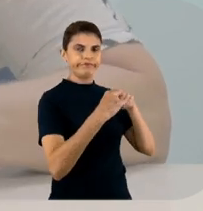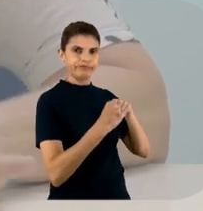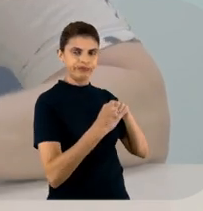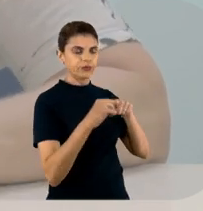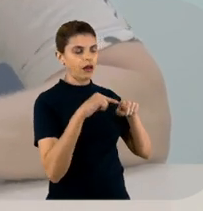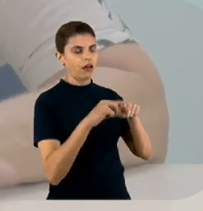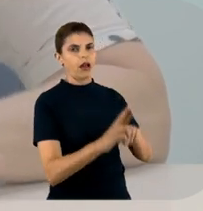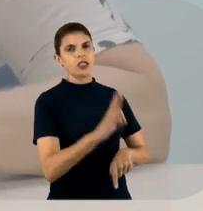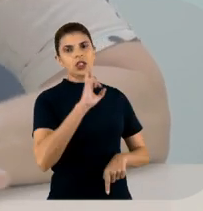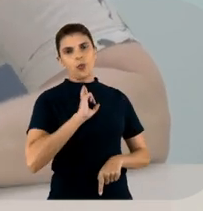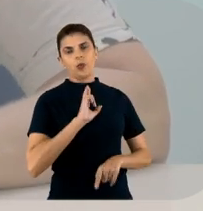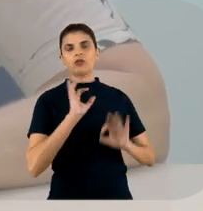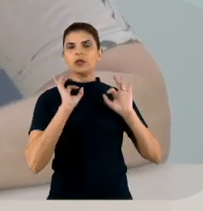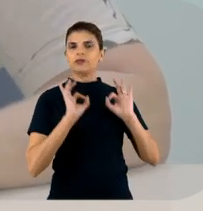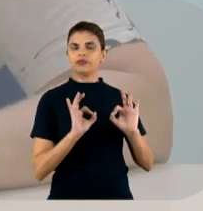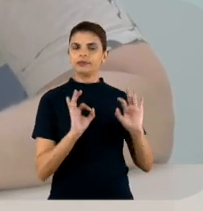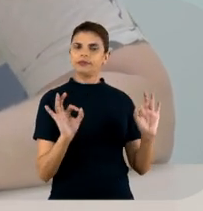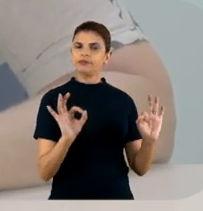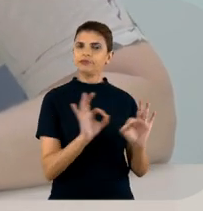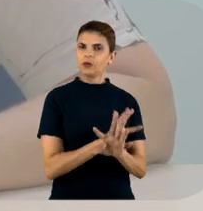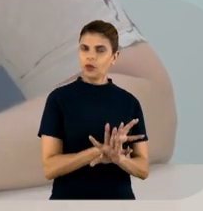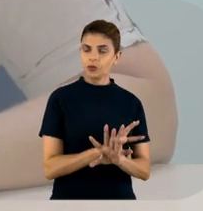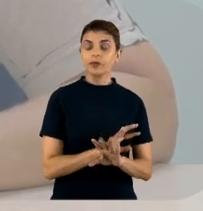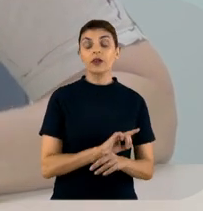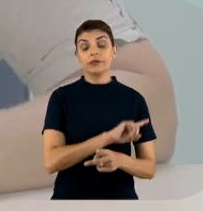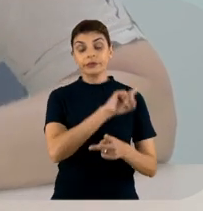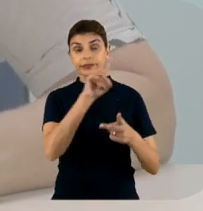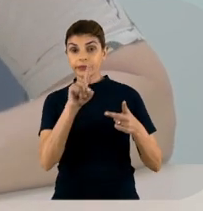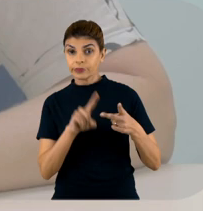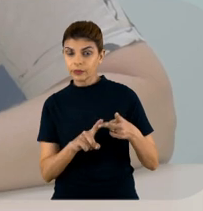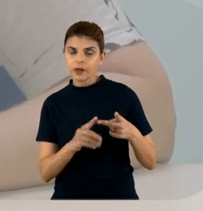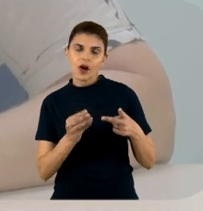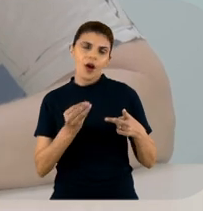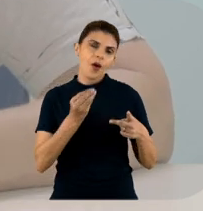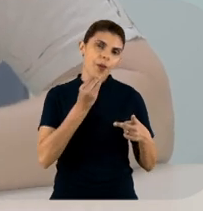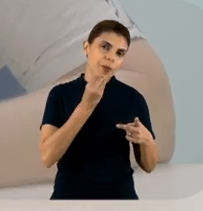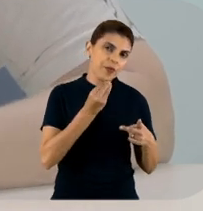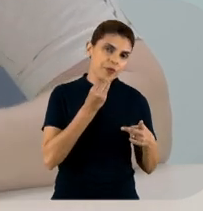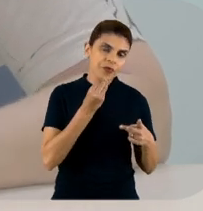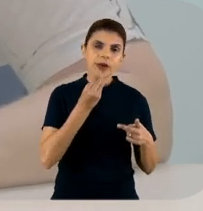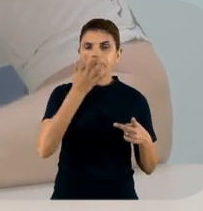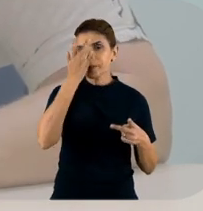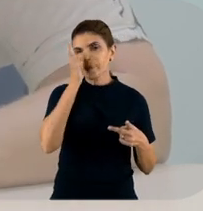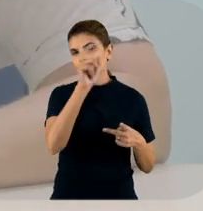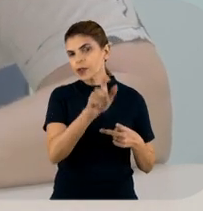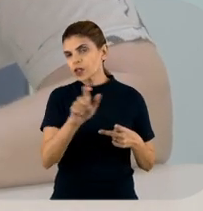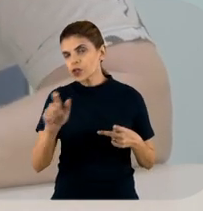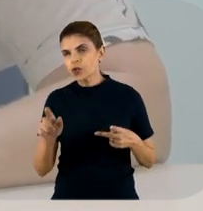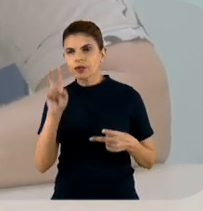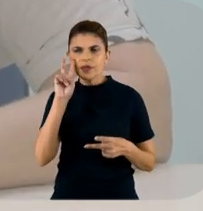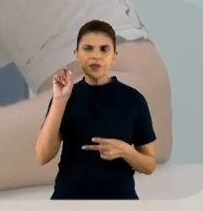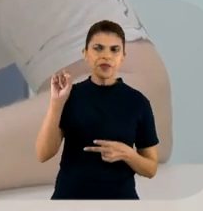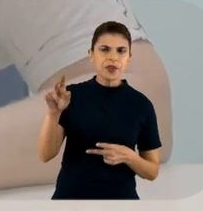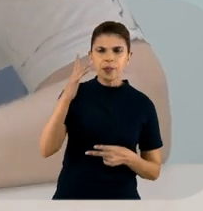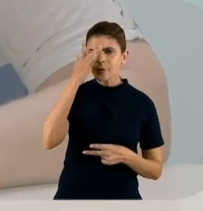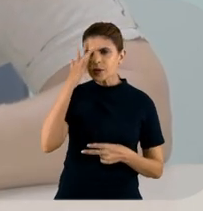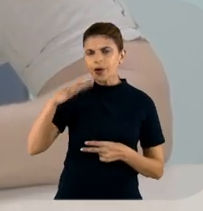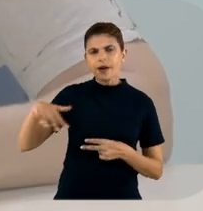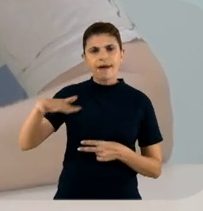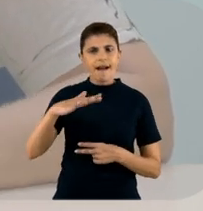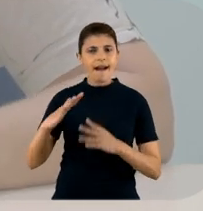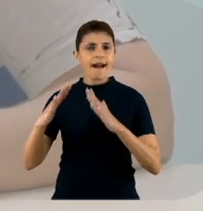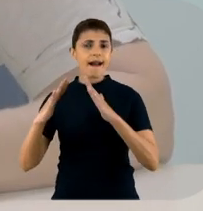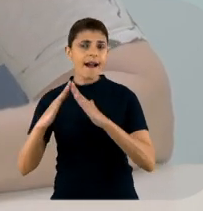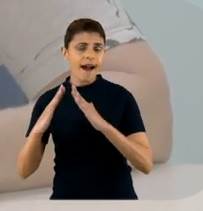tentar fazer um uma peneira disso né e obviamente para a você ver a pessoa em casa vai ter que